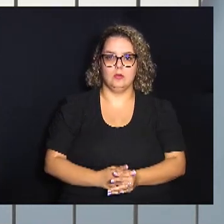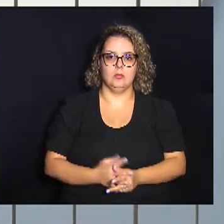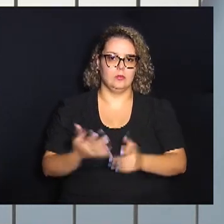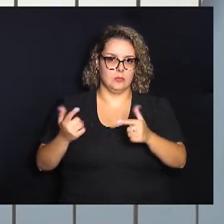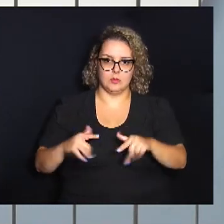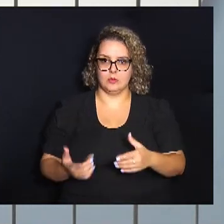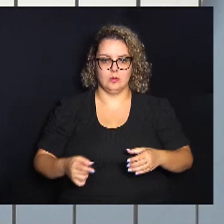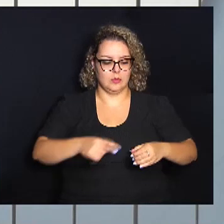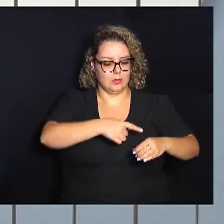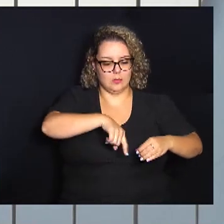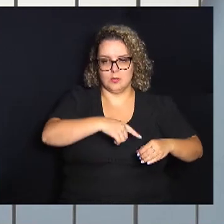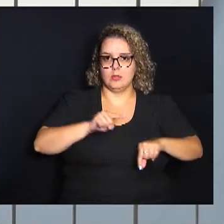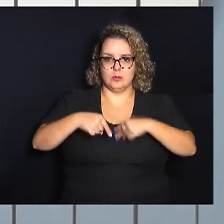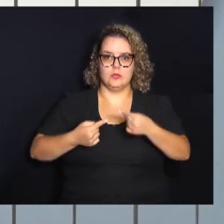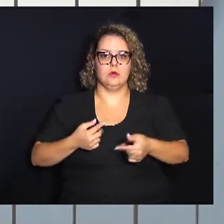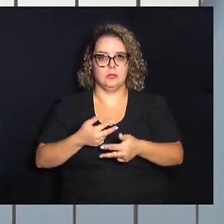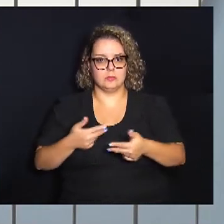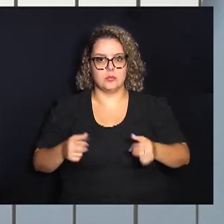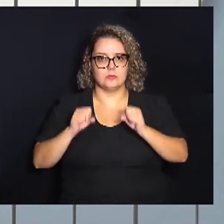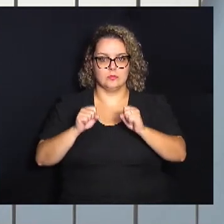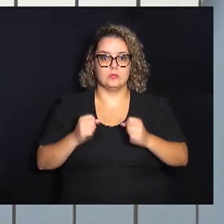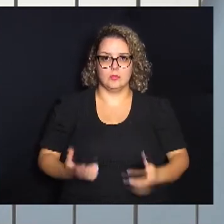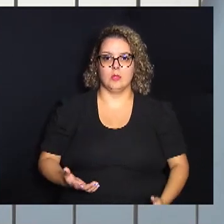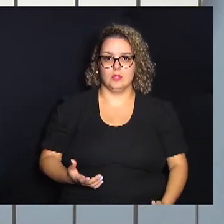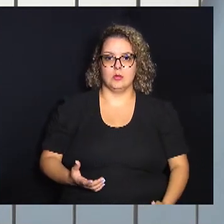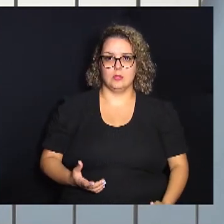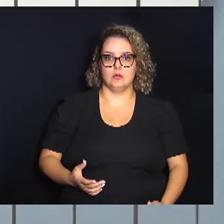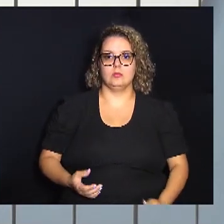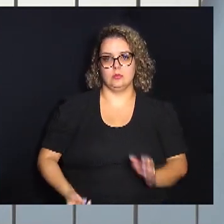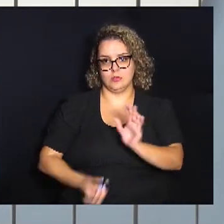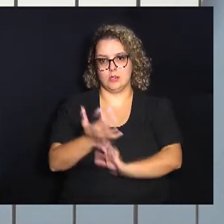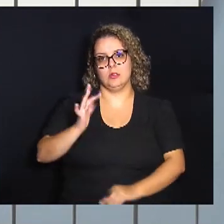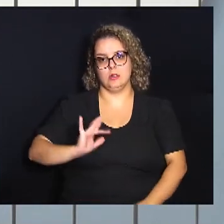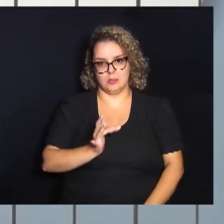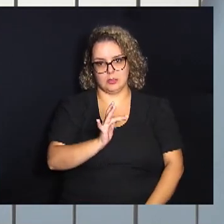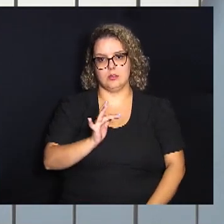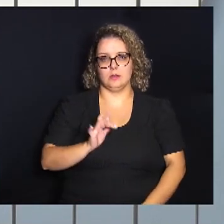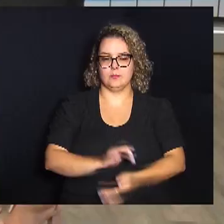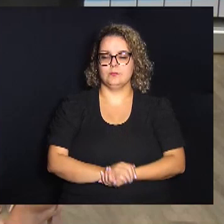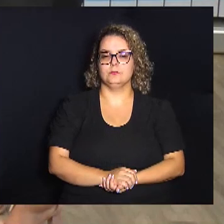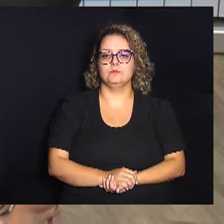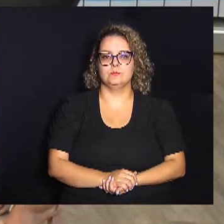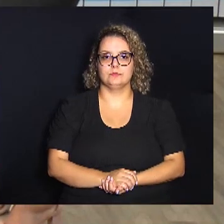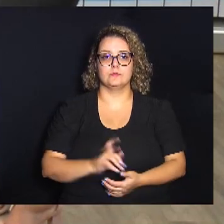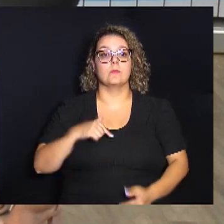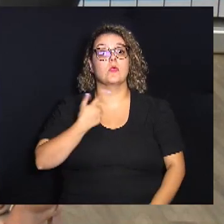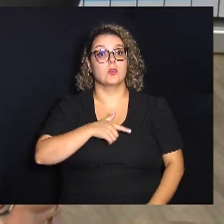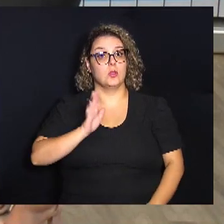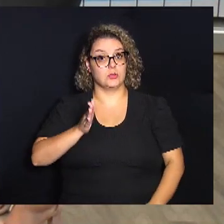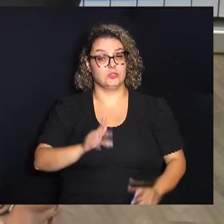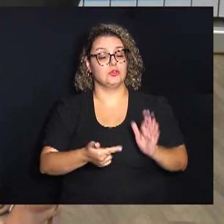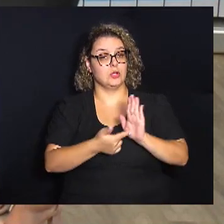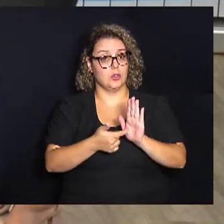local, pneus e outros utensílios que possam ser aí o criadouro do mosquito Aedes aegypti. E nós já mostramos